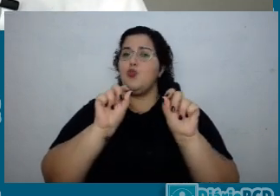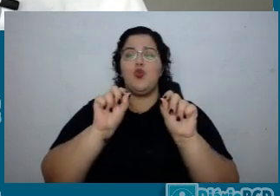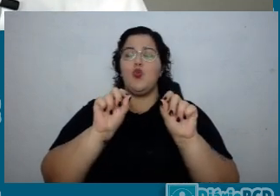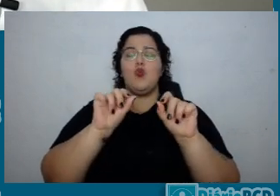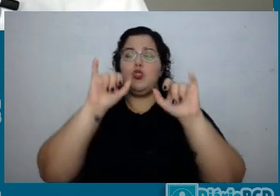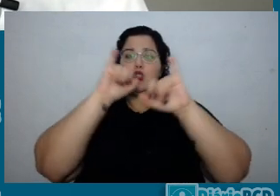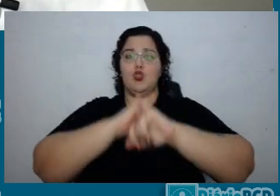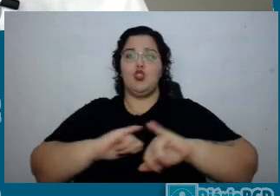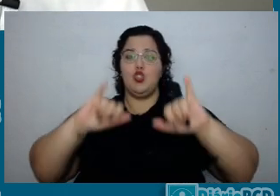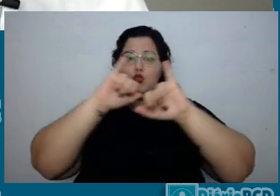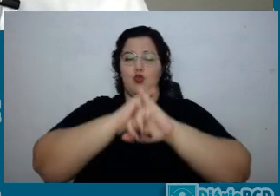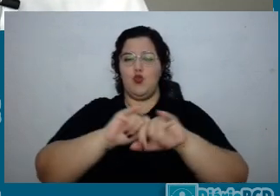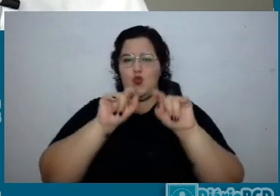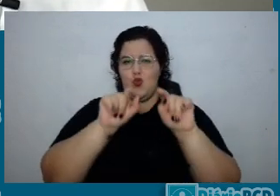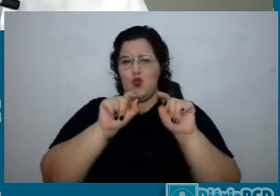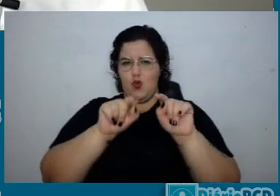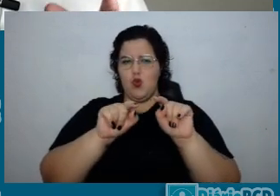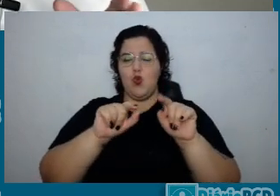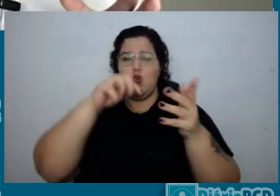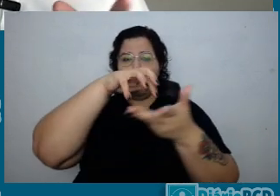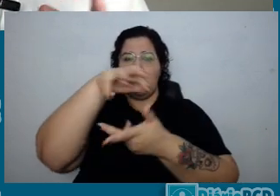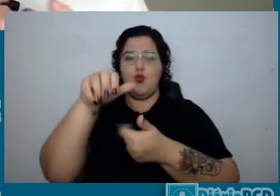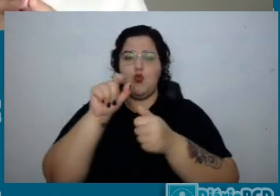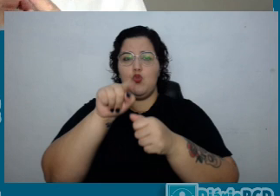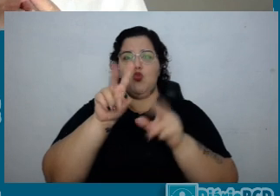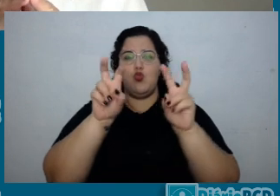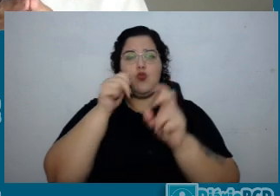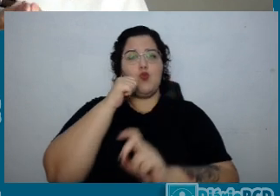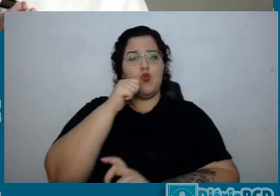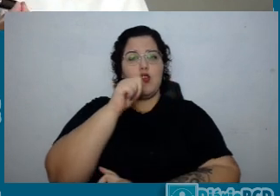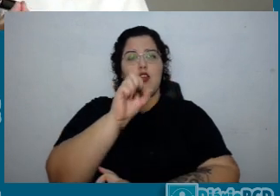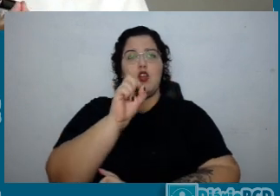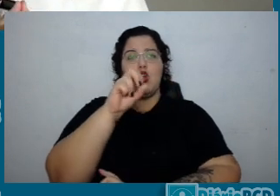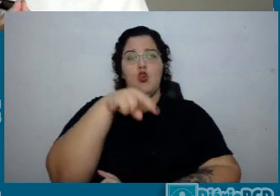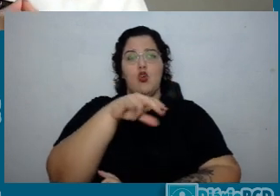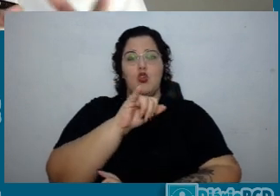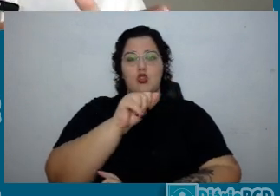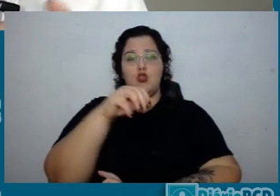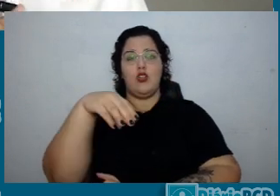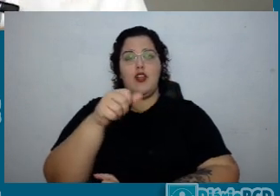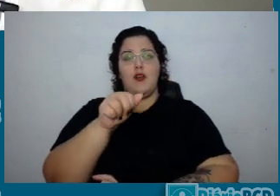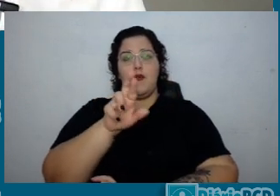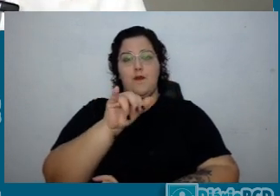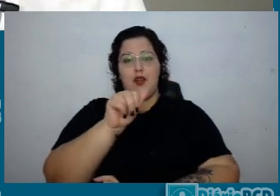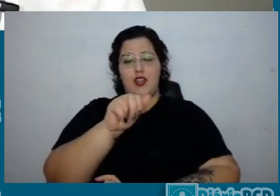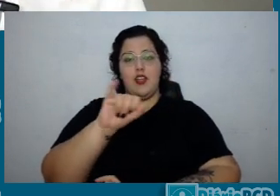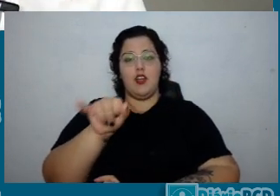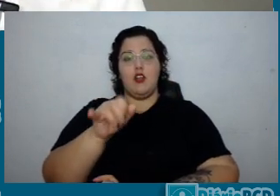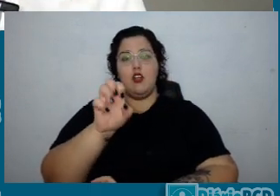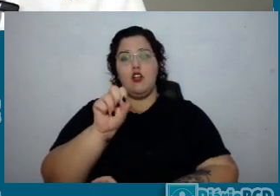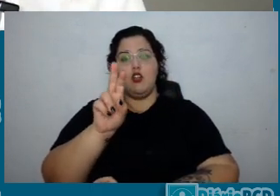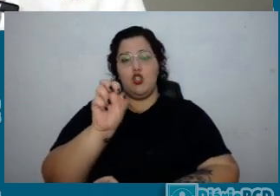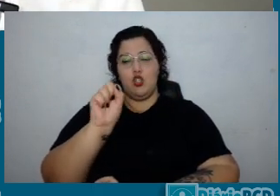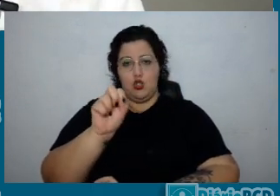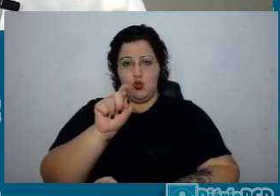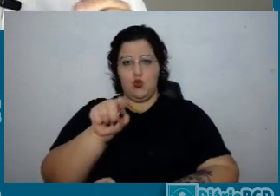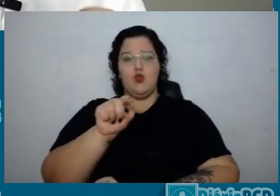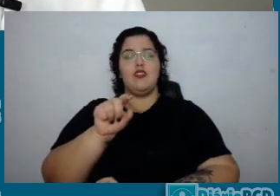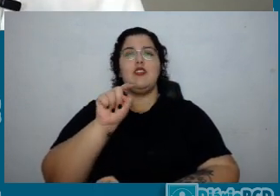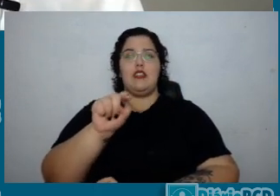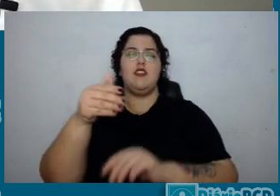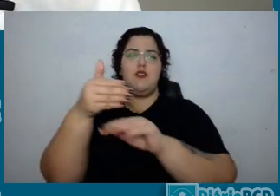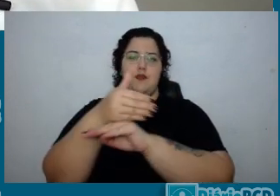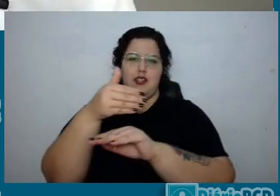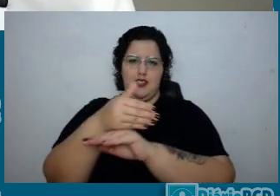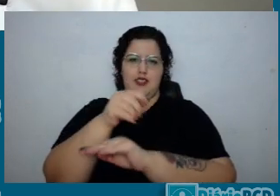a repercussão em todo o mundo do caso da Sônia Maria de Jesus, que foi citado pela secretária Ana Paula Feminella, que, por